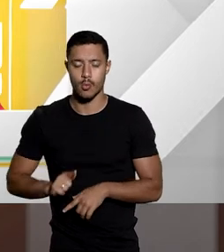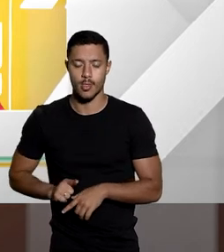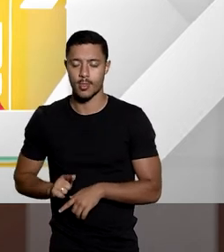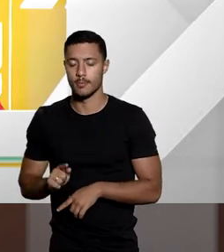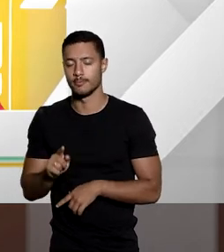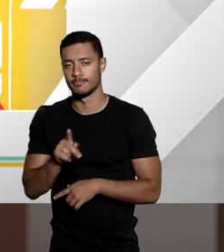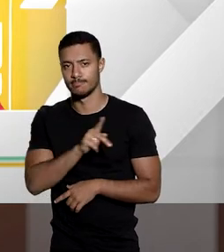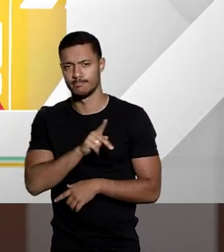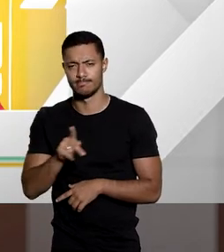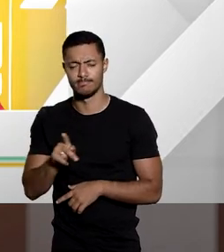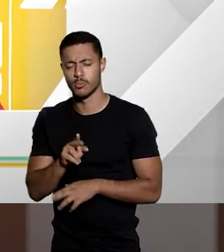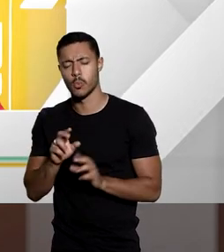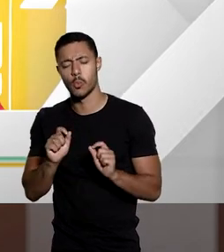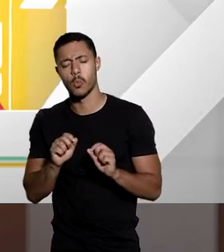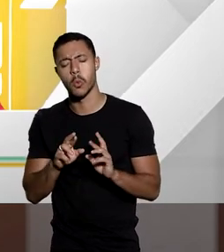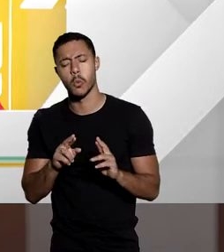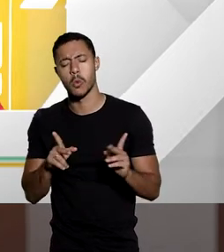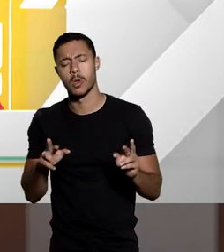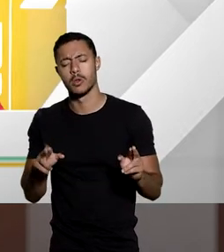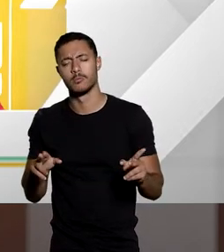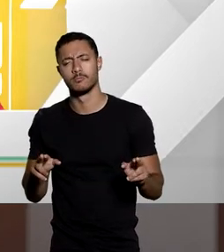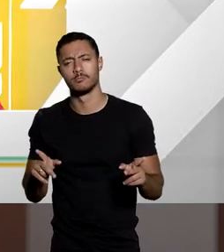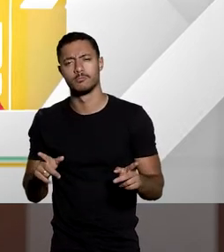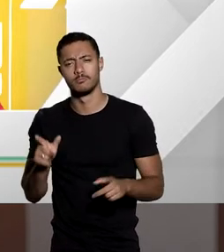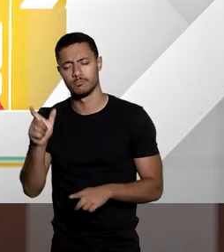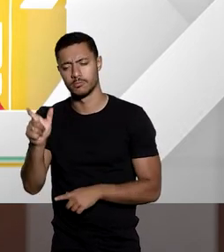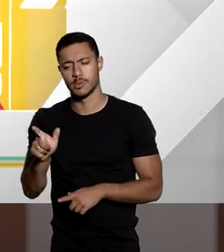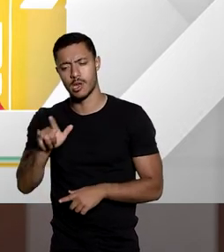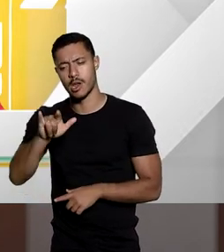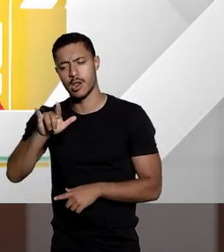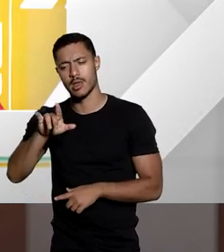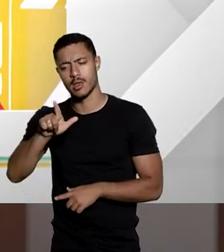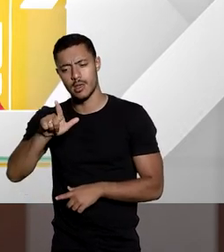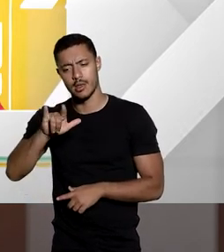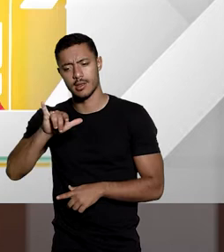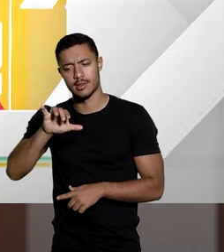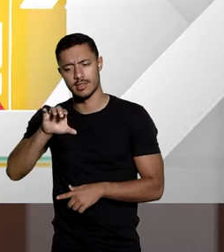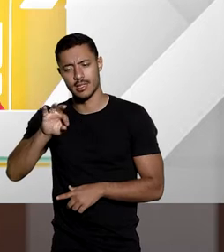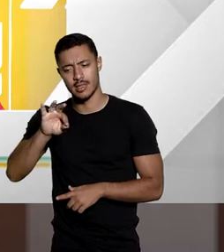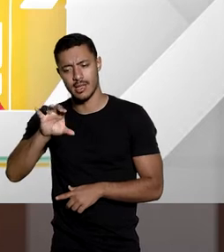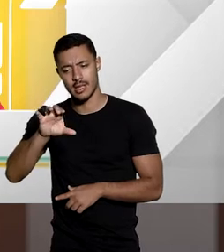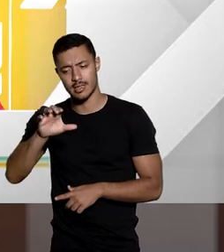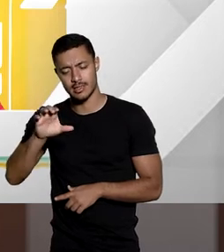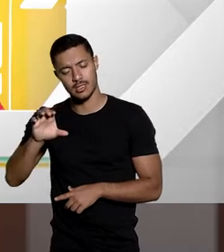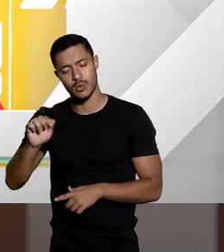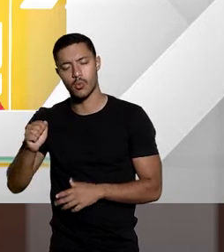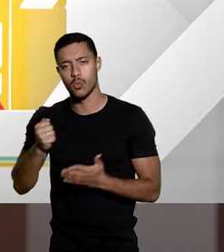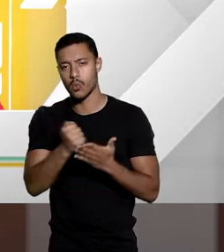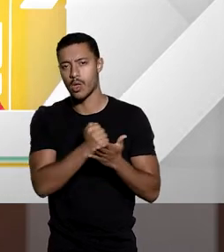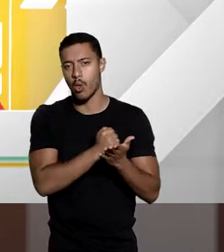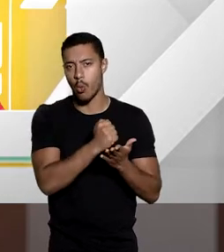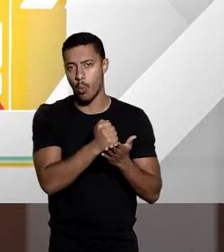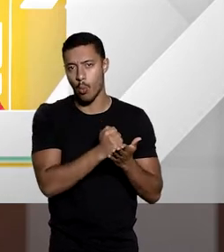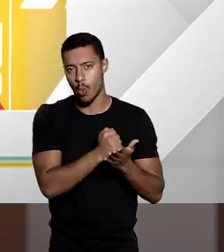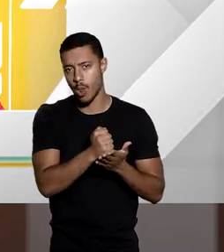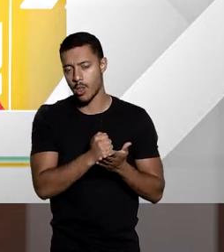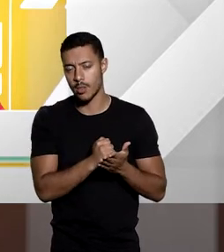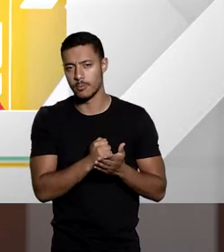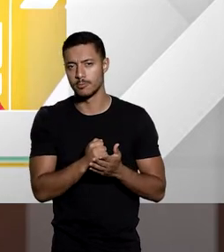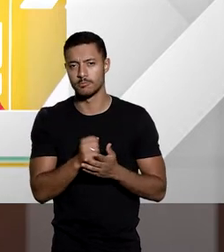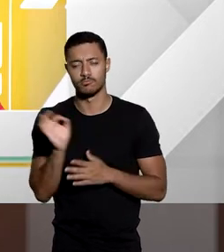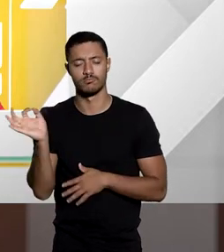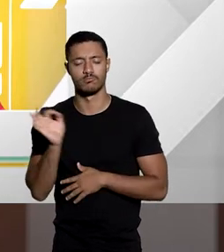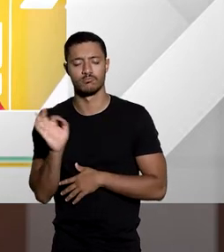Professora Irene, e qual a diferença entre licitação e contratos administrativos?